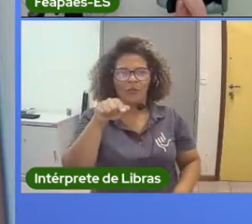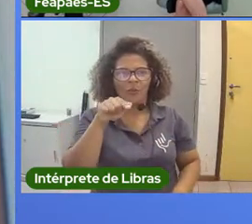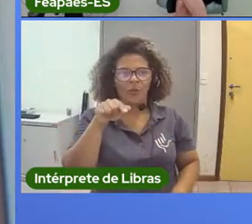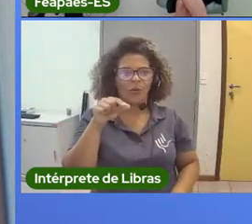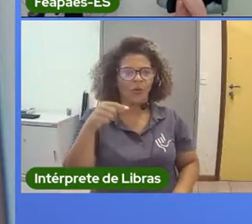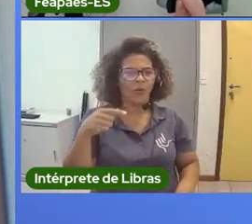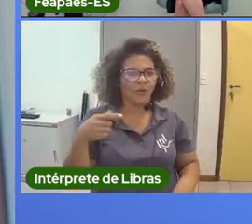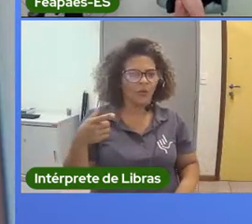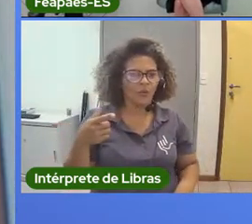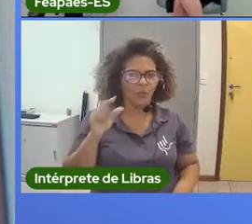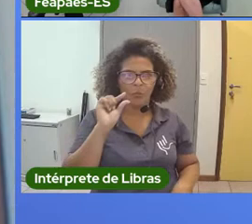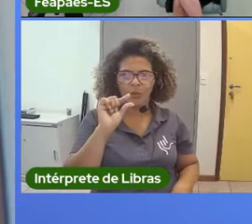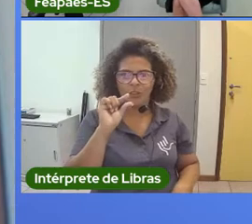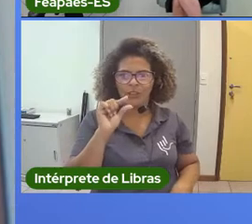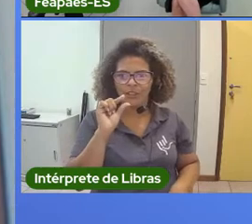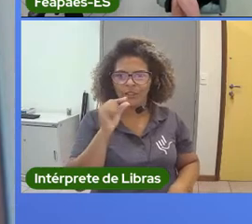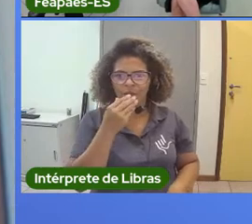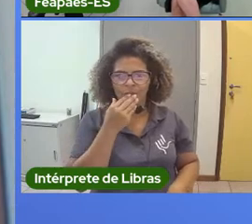pouquinho.